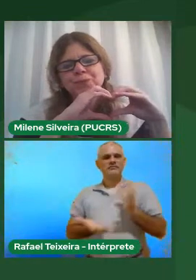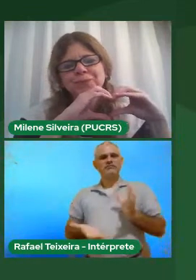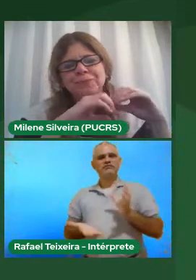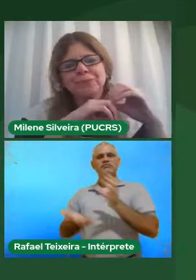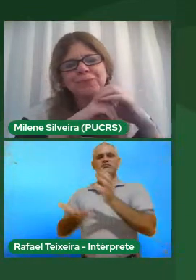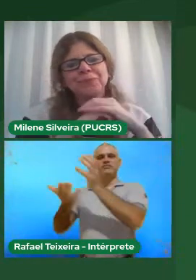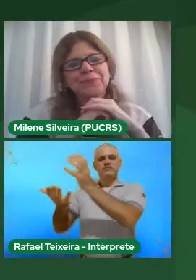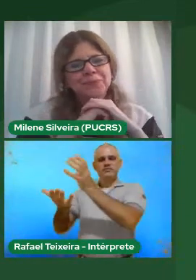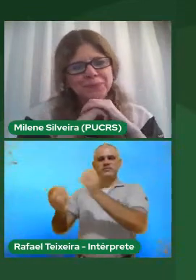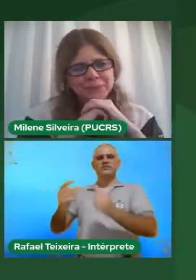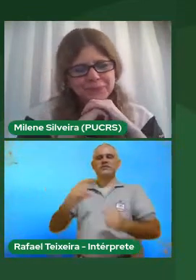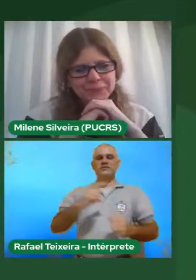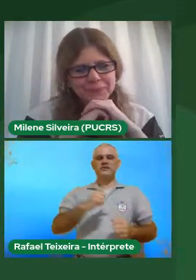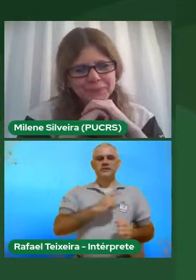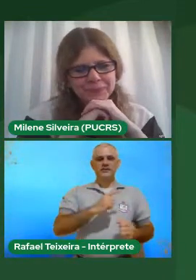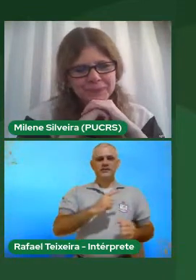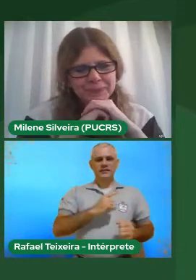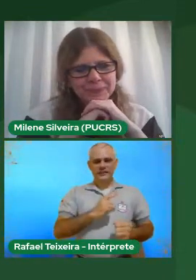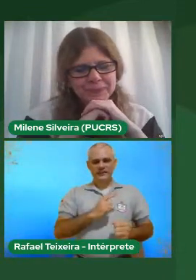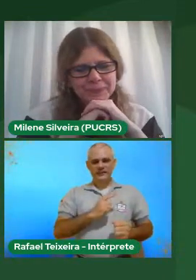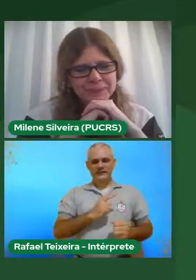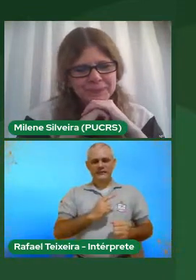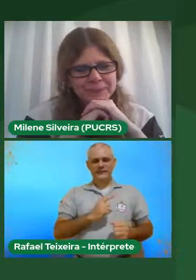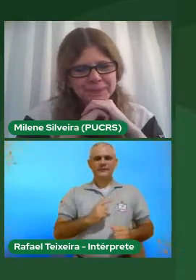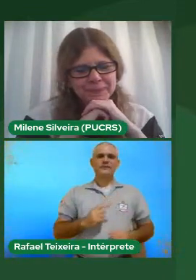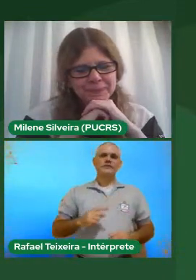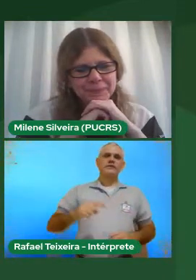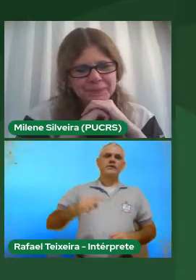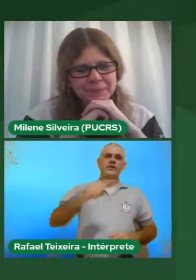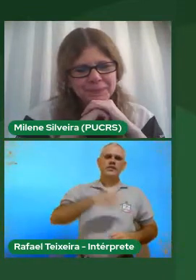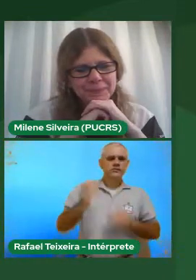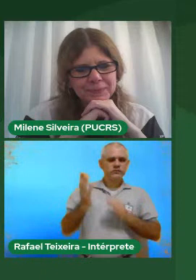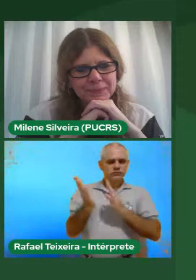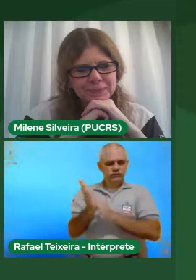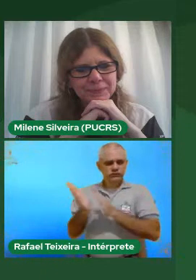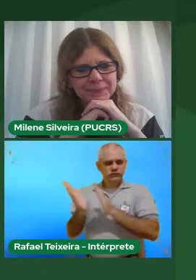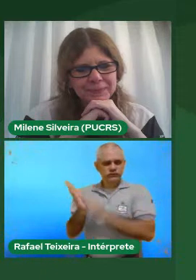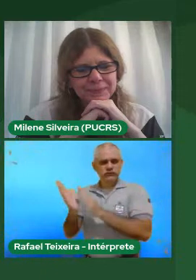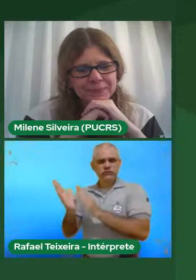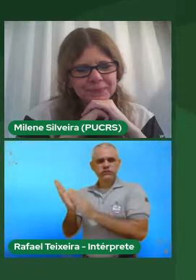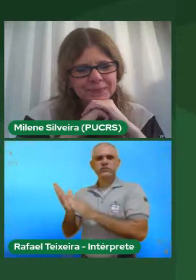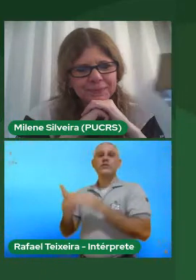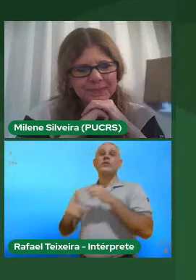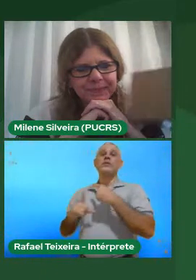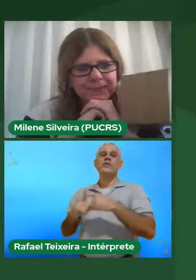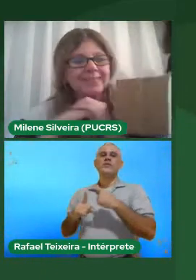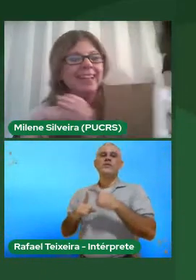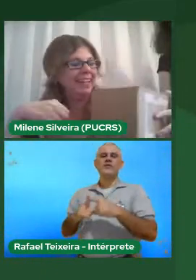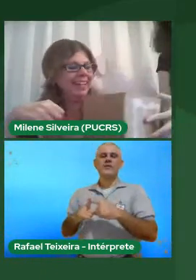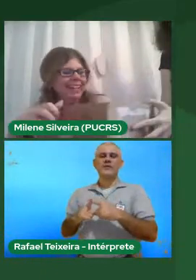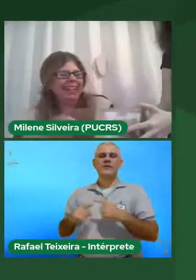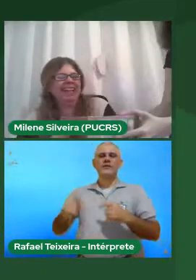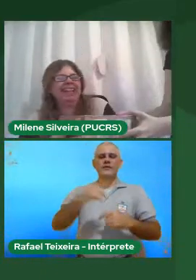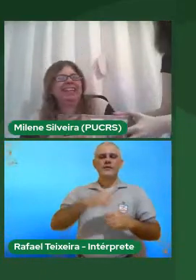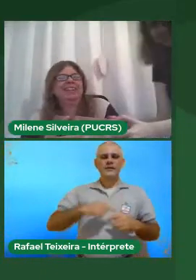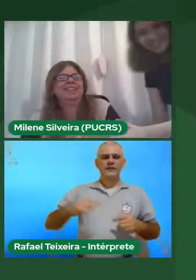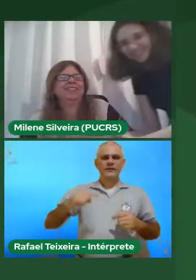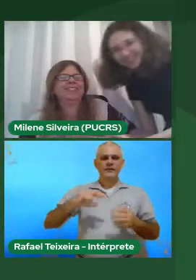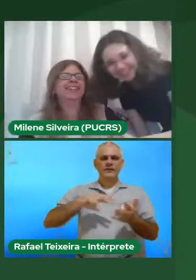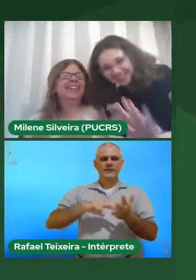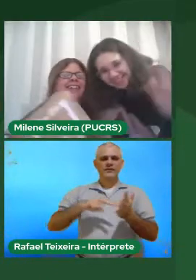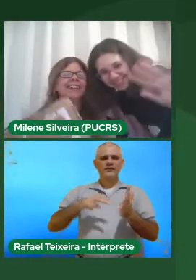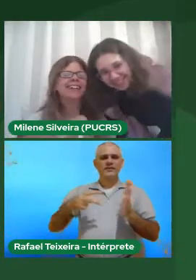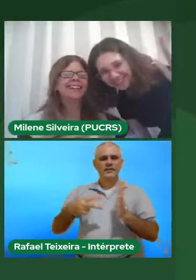fez toda a diferença. Esta é apenas uma pequena homenagem, mas traz profundo significado como expressão